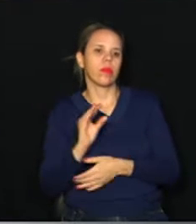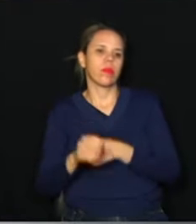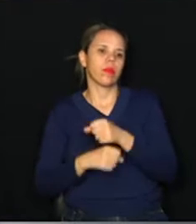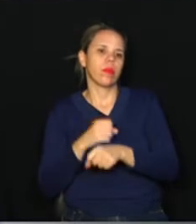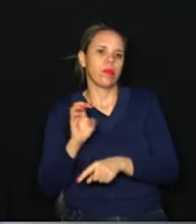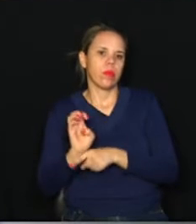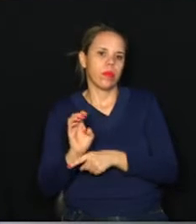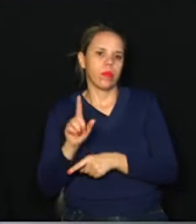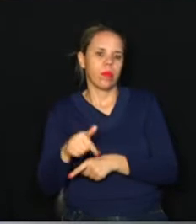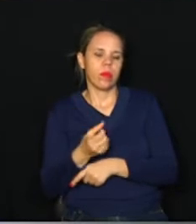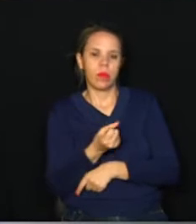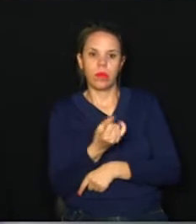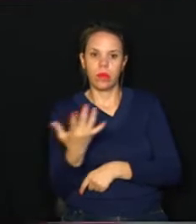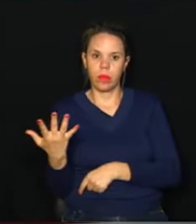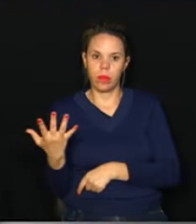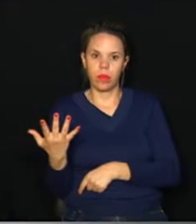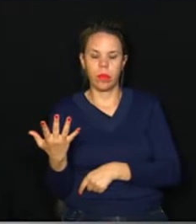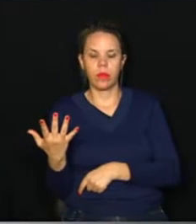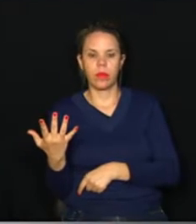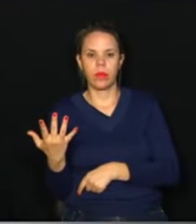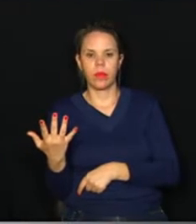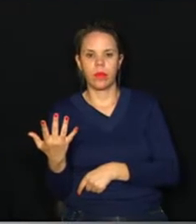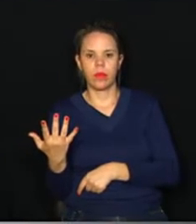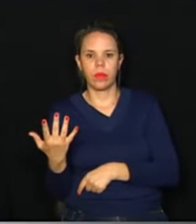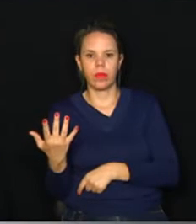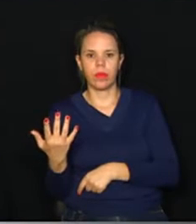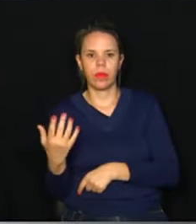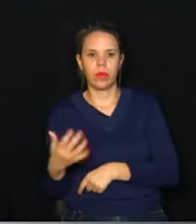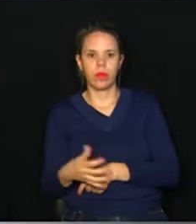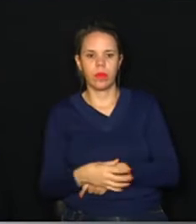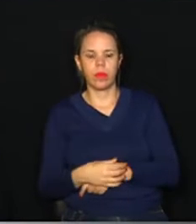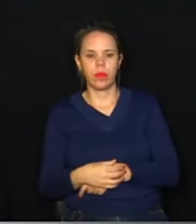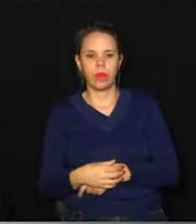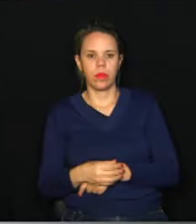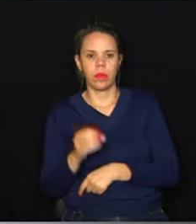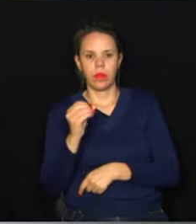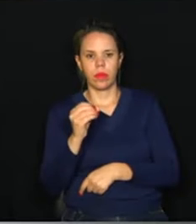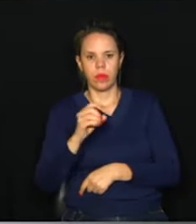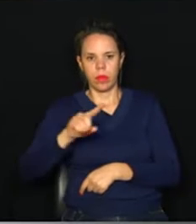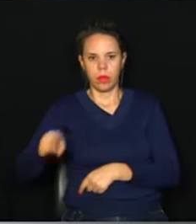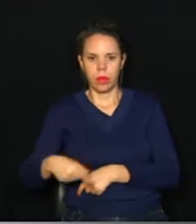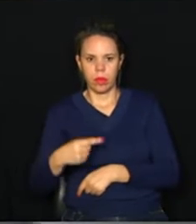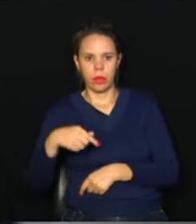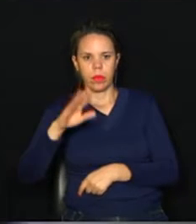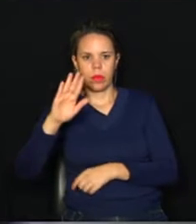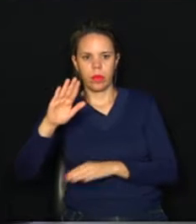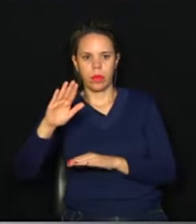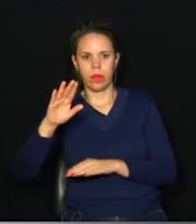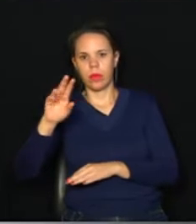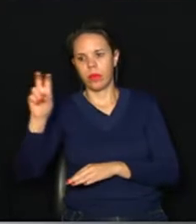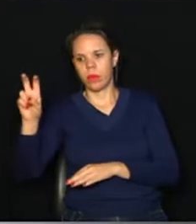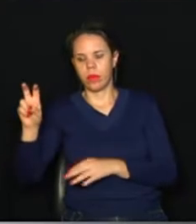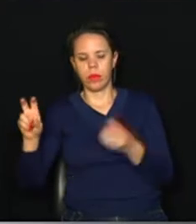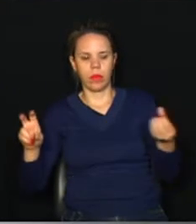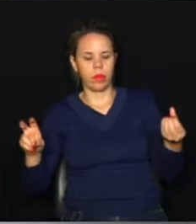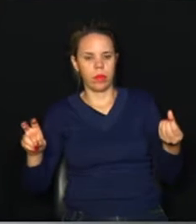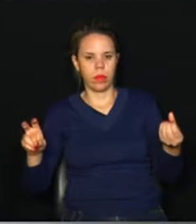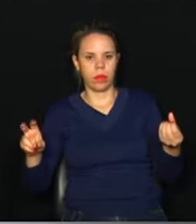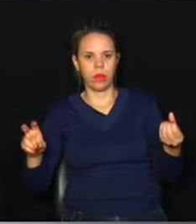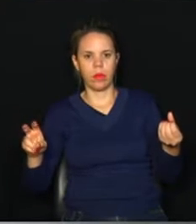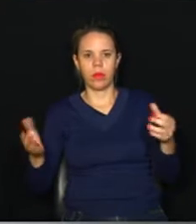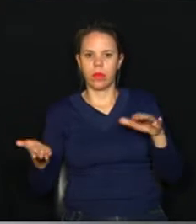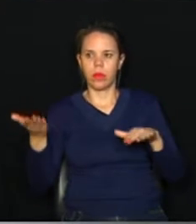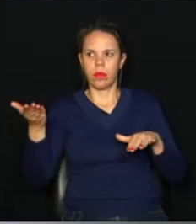Estado, é uma quantia que, a partir do 0, vai a 5, 6 casas de zero